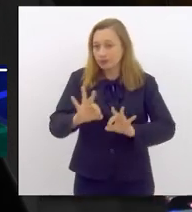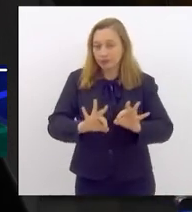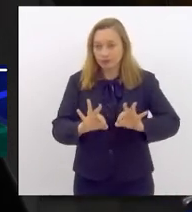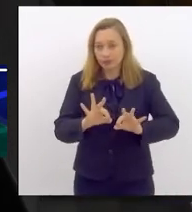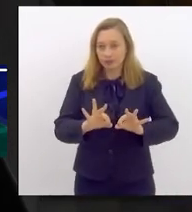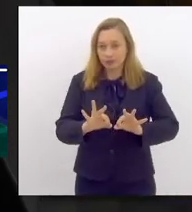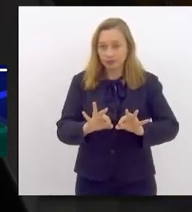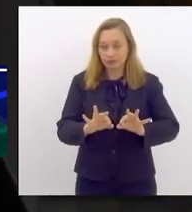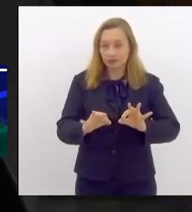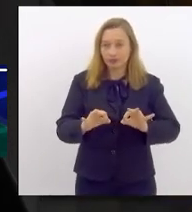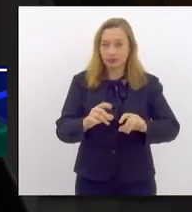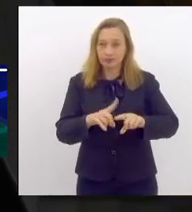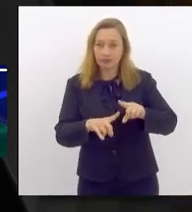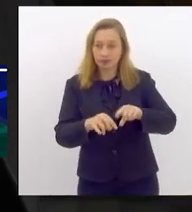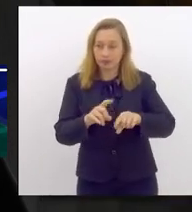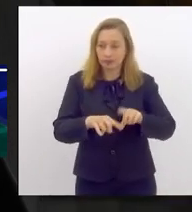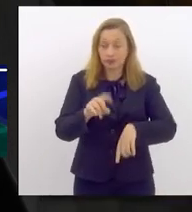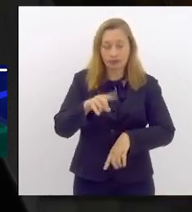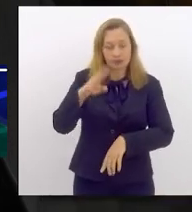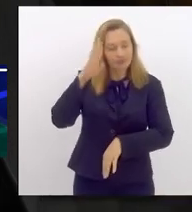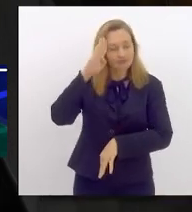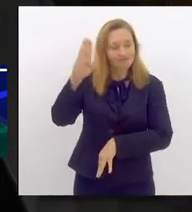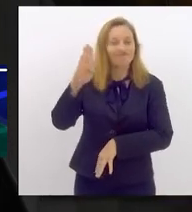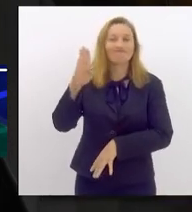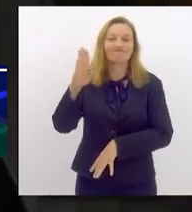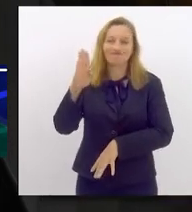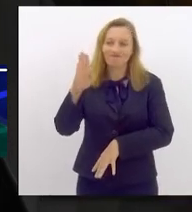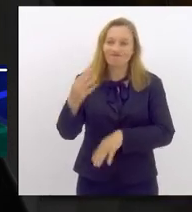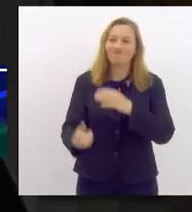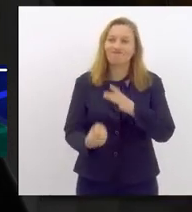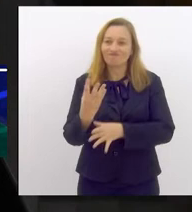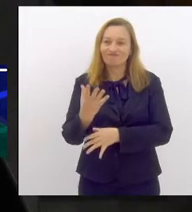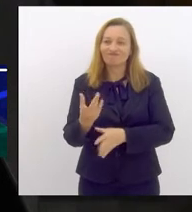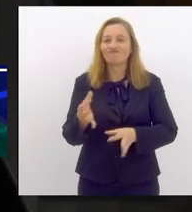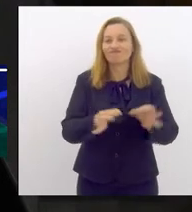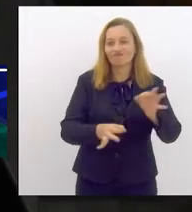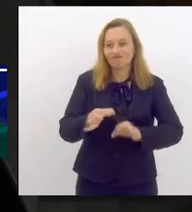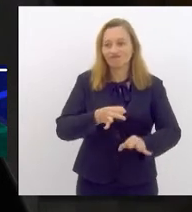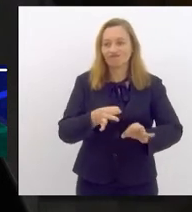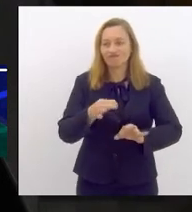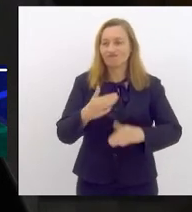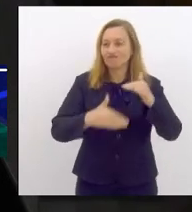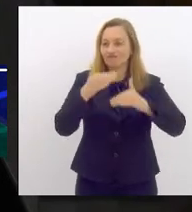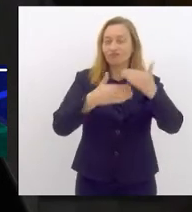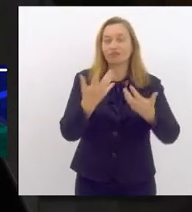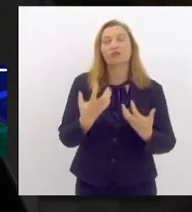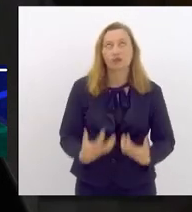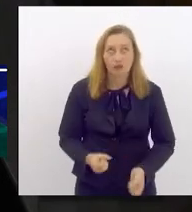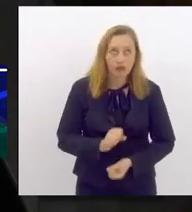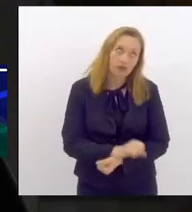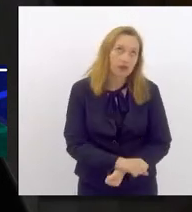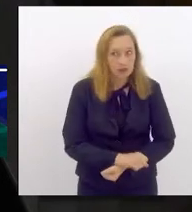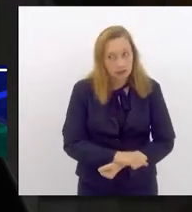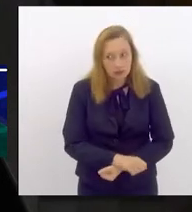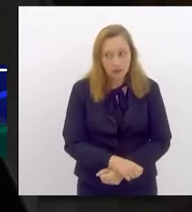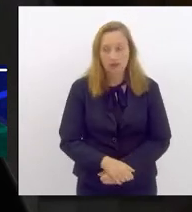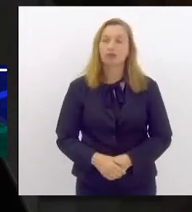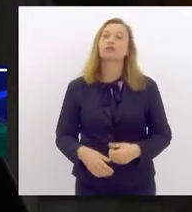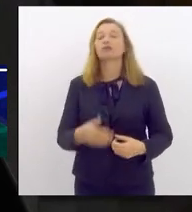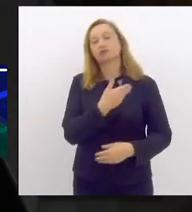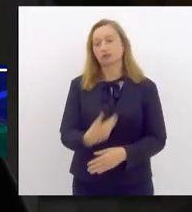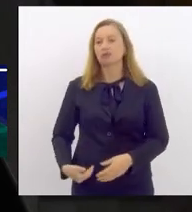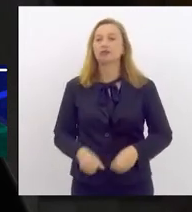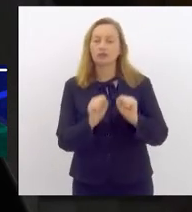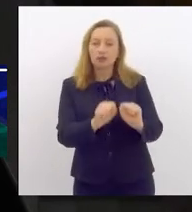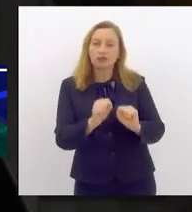Matriz insumo-produto que é um elemento fundamental para a construção de um projeto de desenvolvimento cansados de esperar que o governo